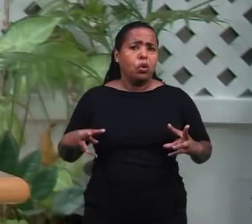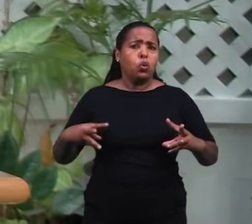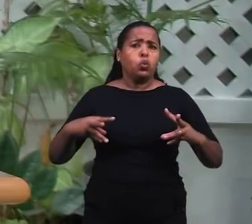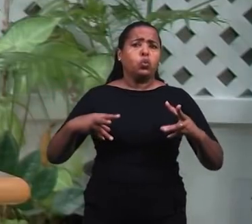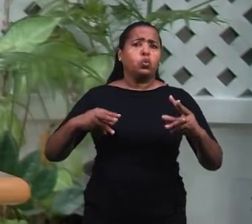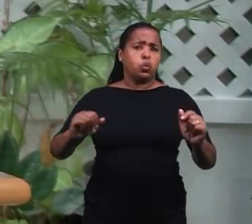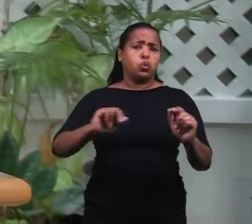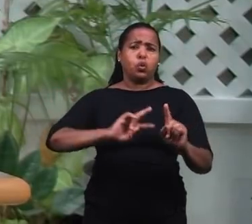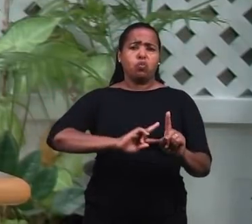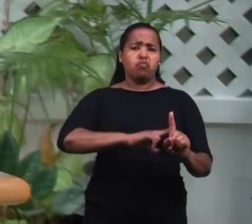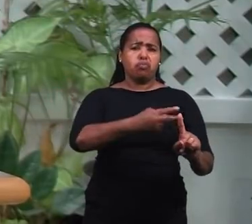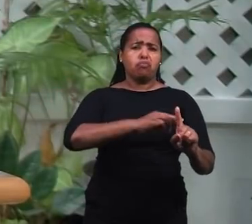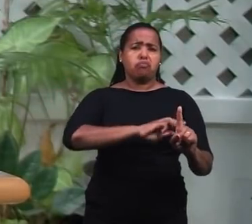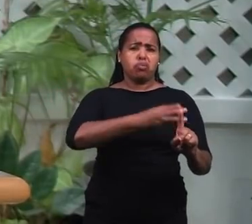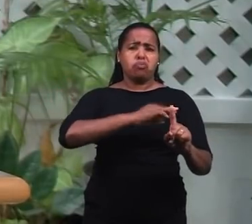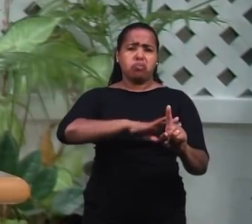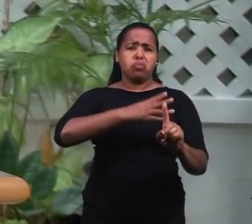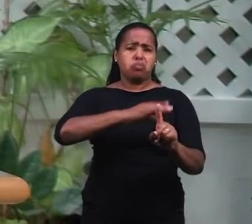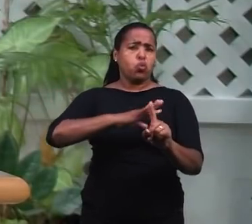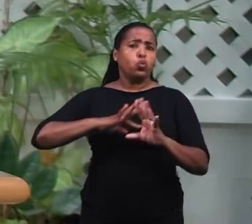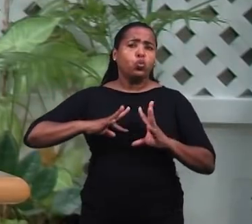tudo tem se multiplicado.